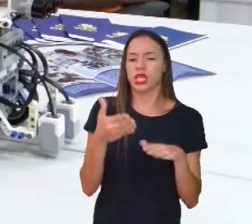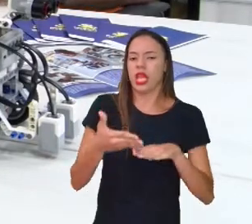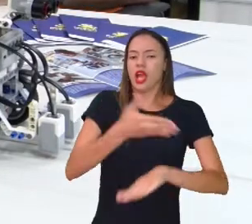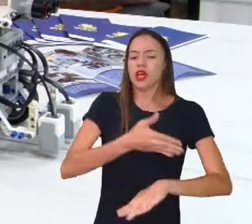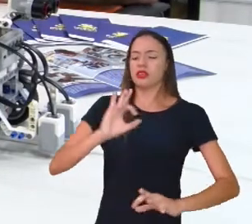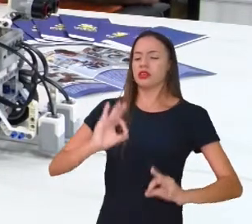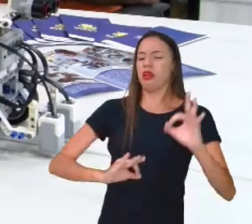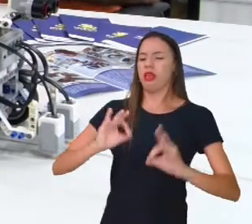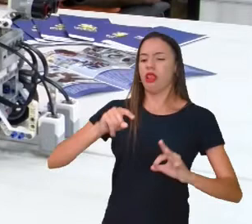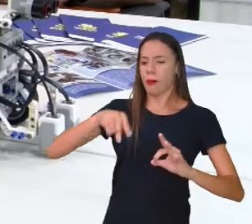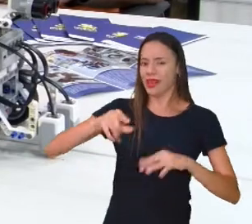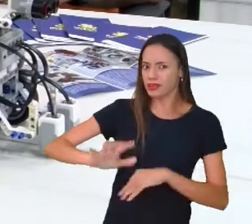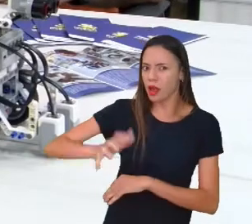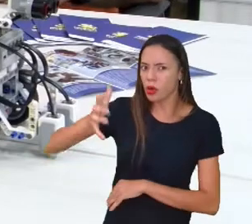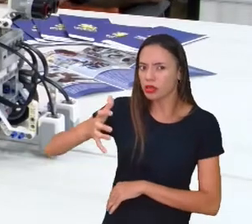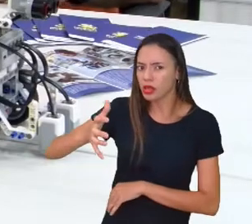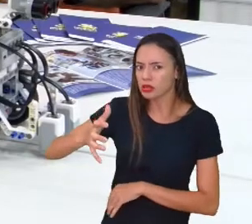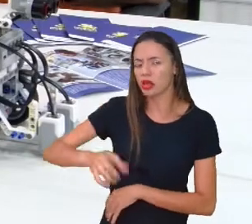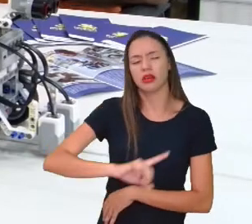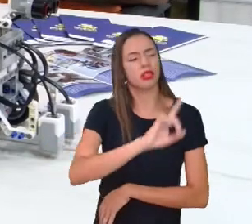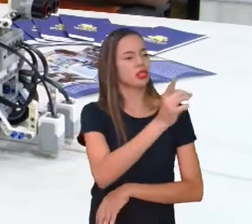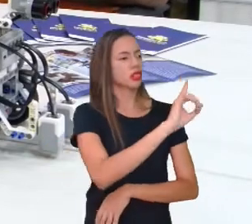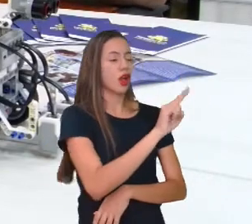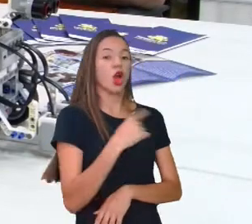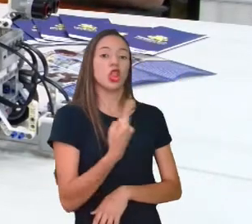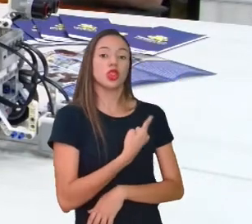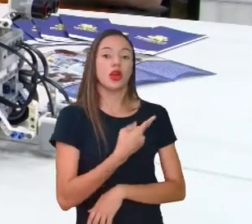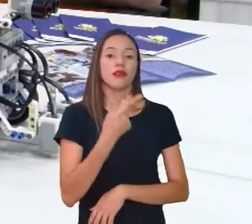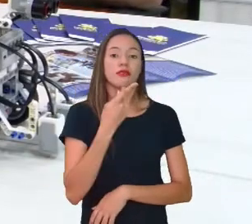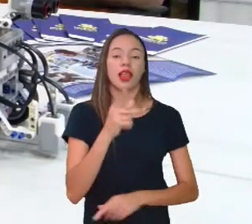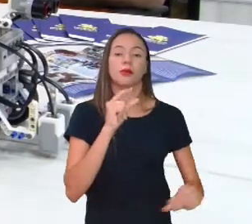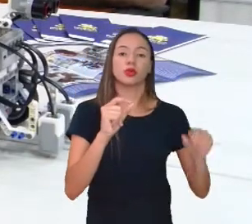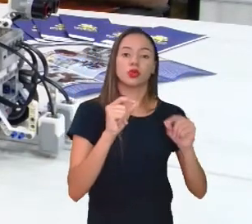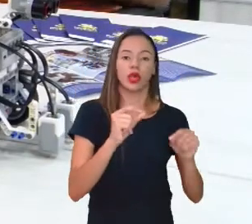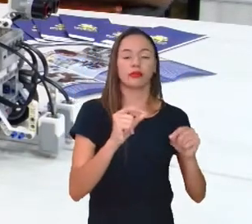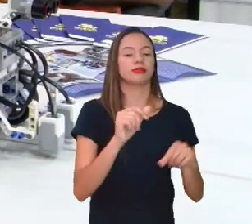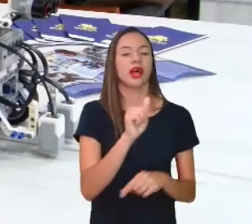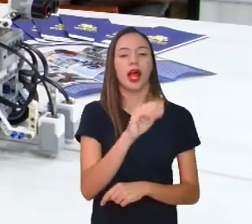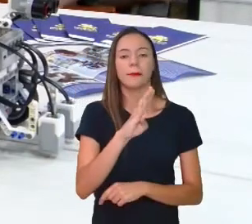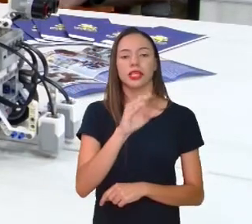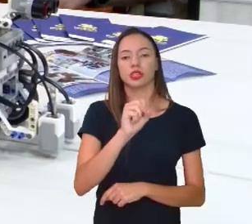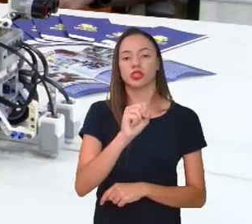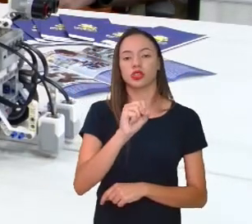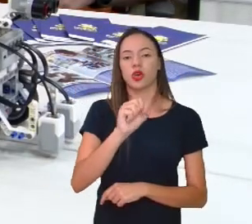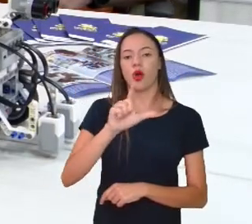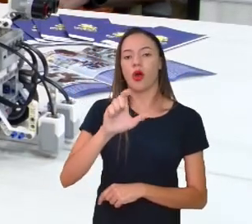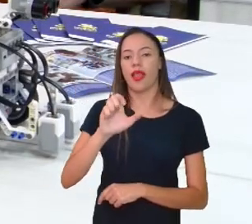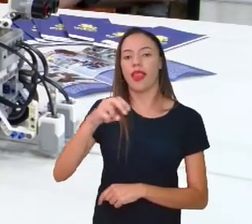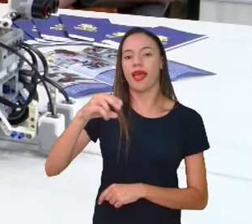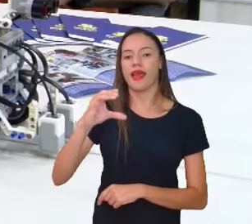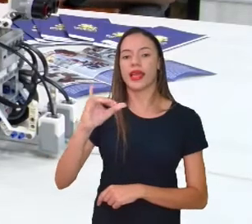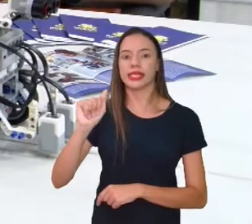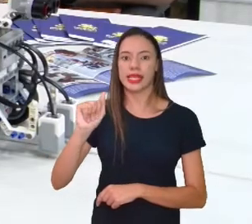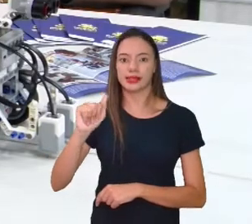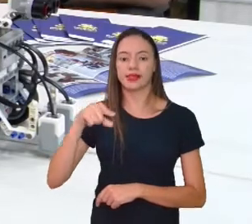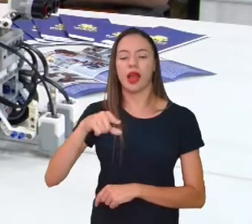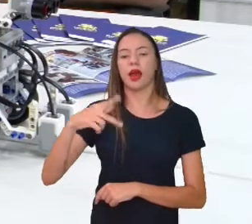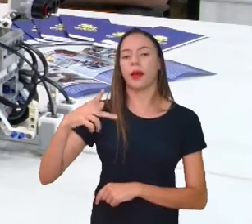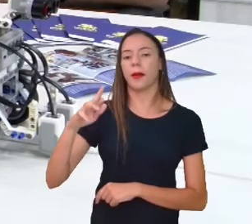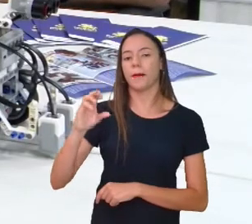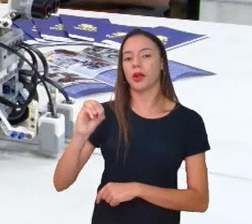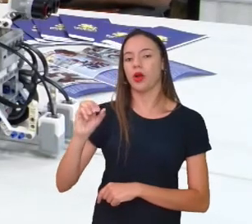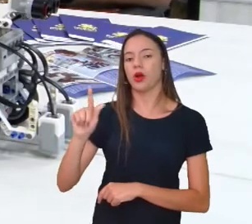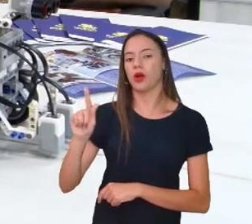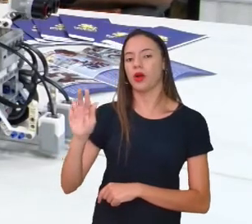isso aconteça? Não, a gente já fala muito de obsolescência programada, pessoal. É um termo que a gente já ouviu, com